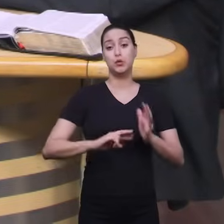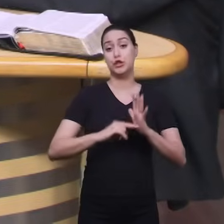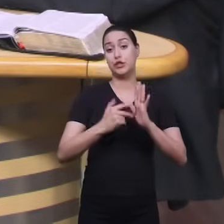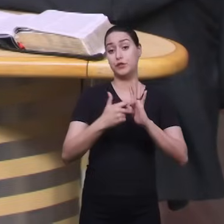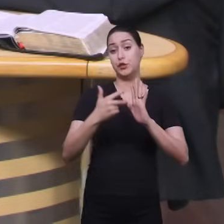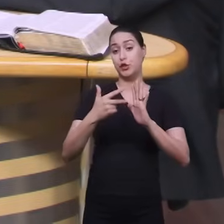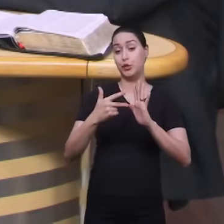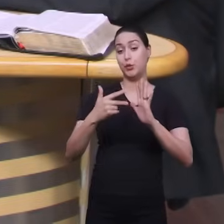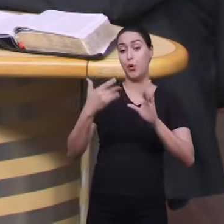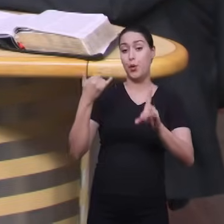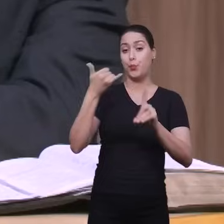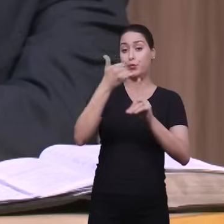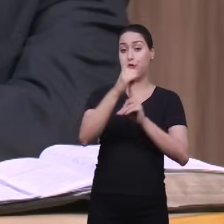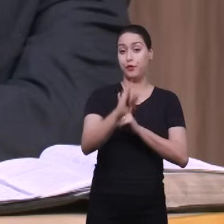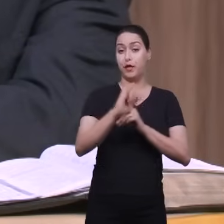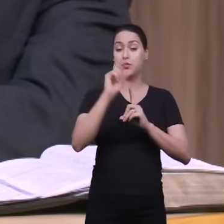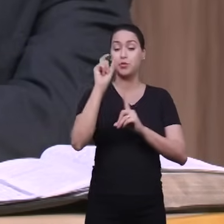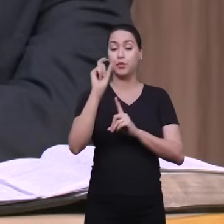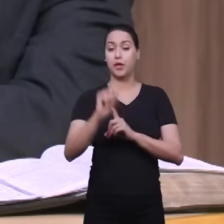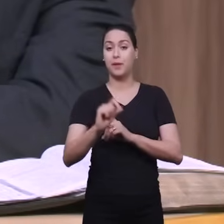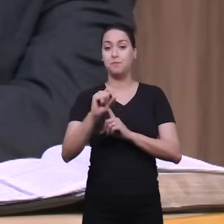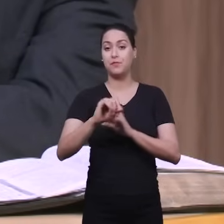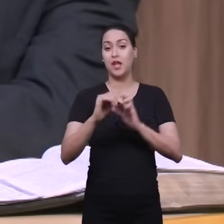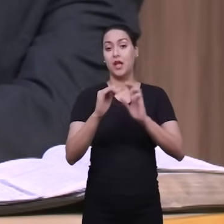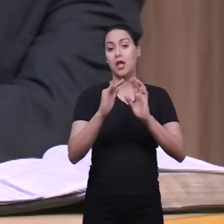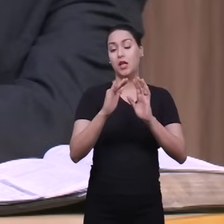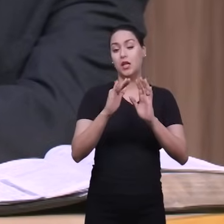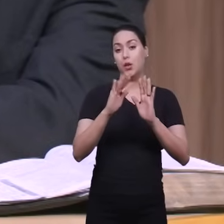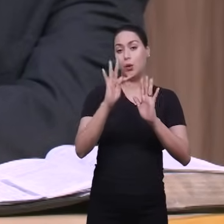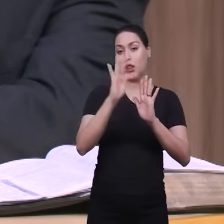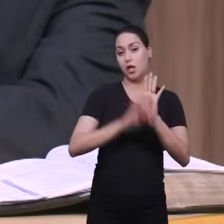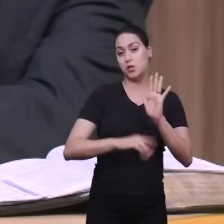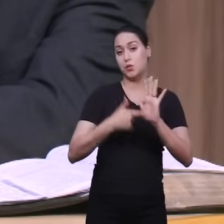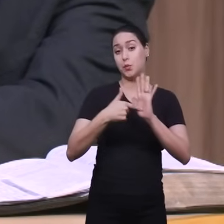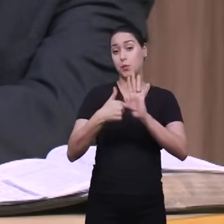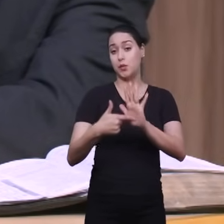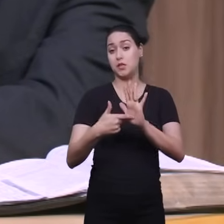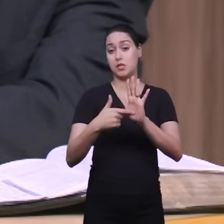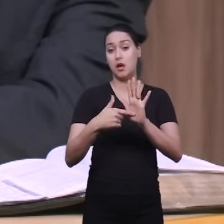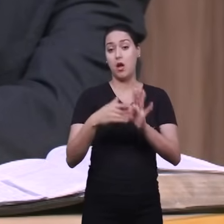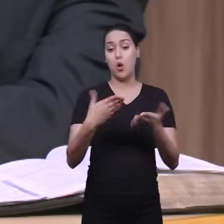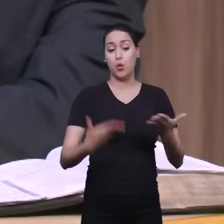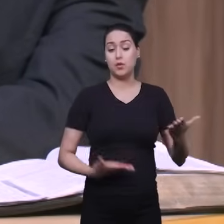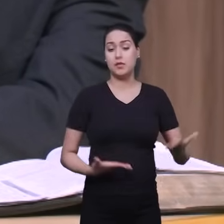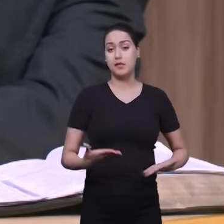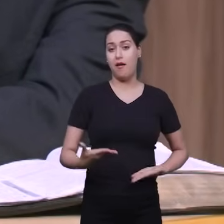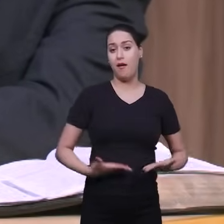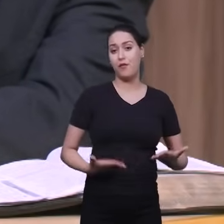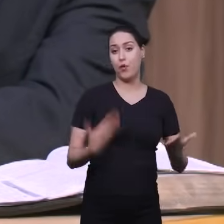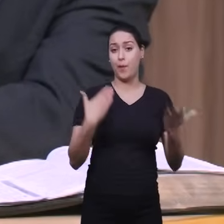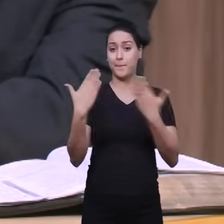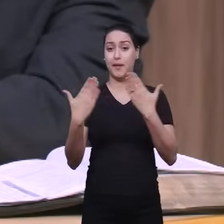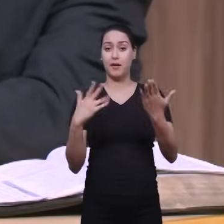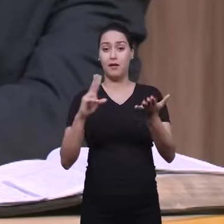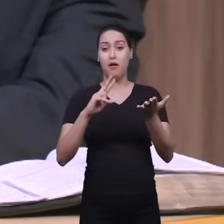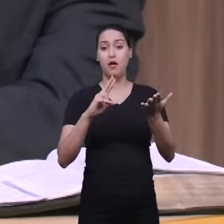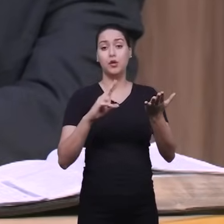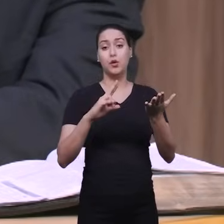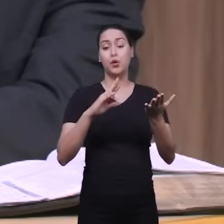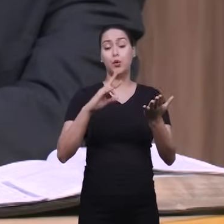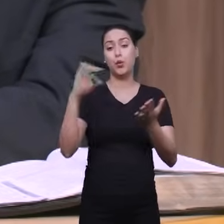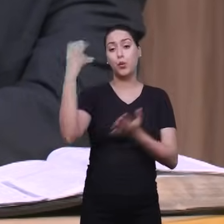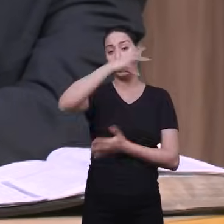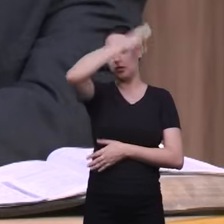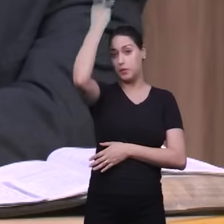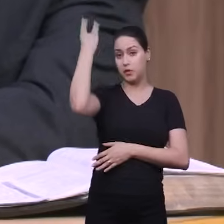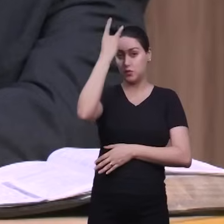Profético desse texto que ele é ali a figura do Espírito Santo isso nos dá um recado